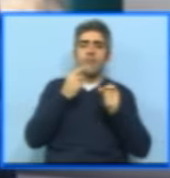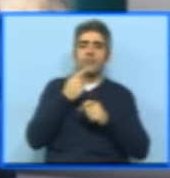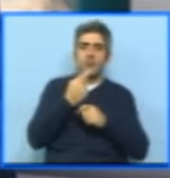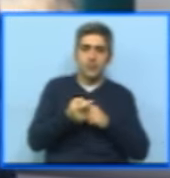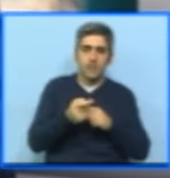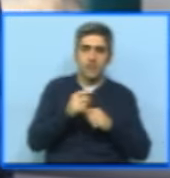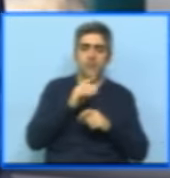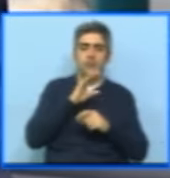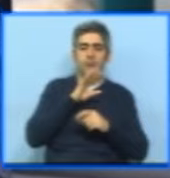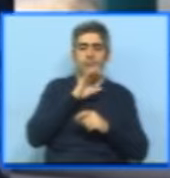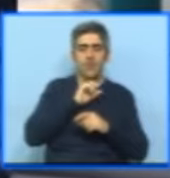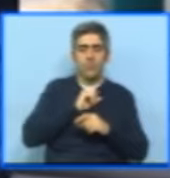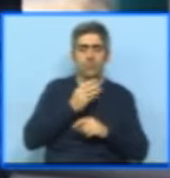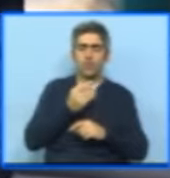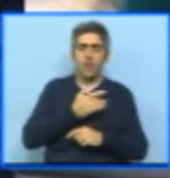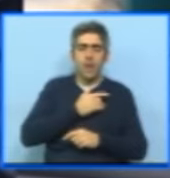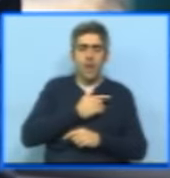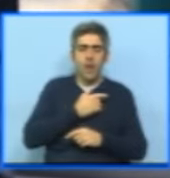meu filho muito amado,